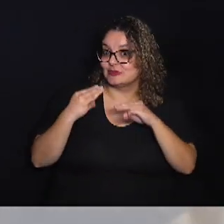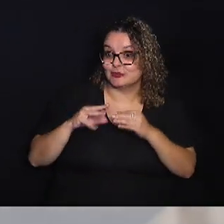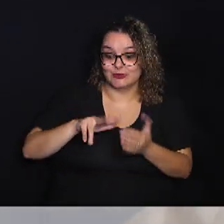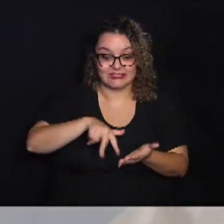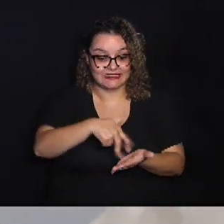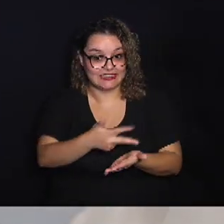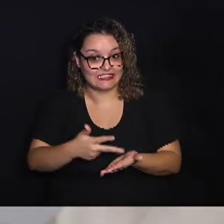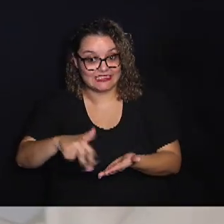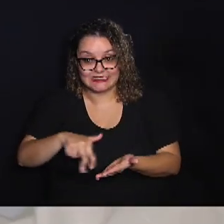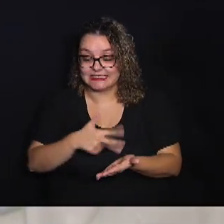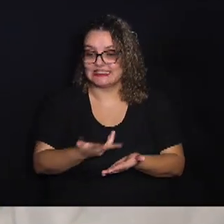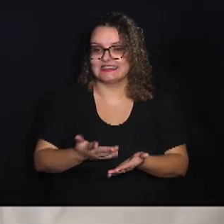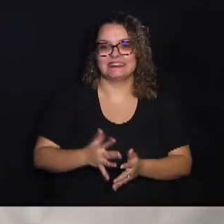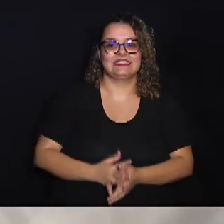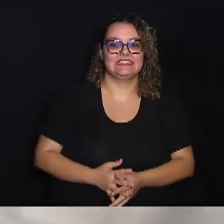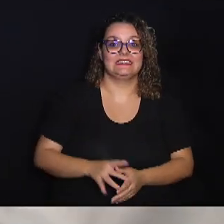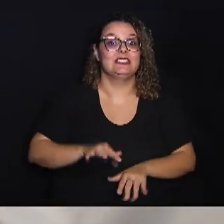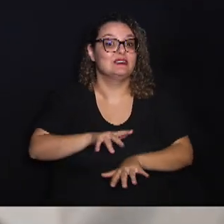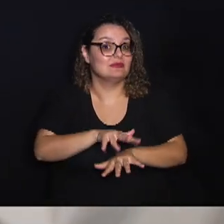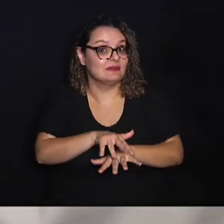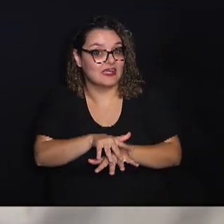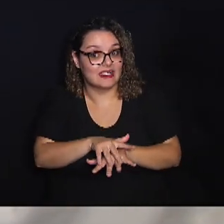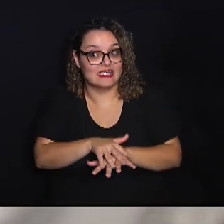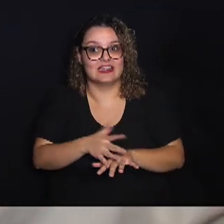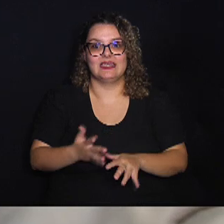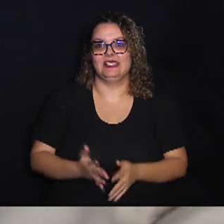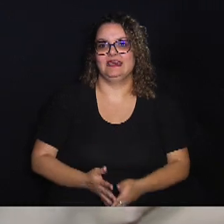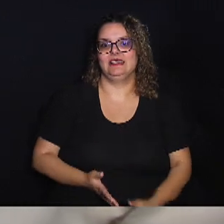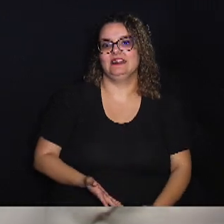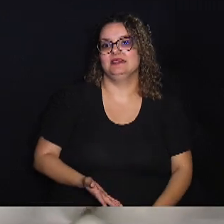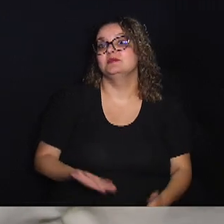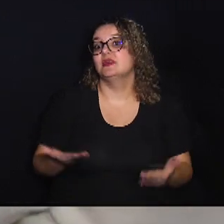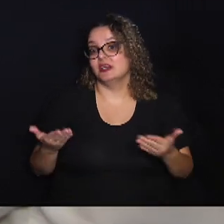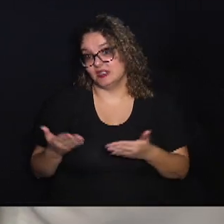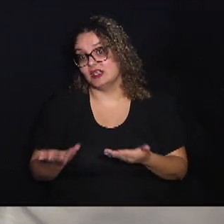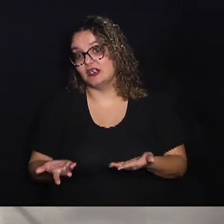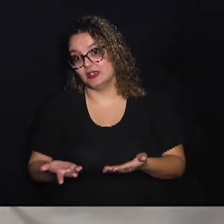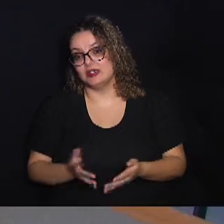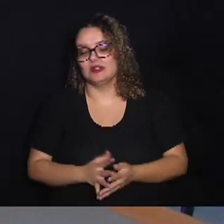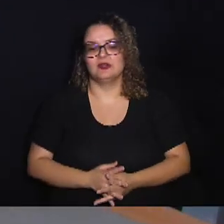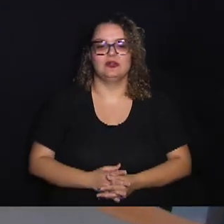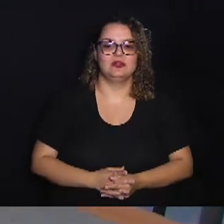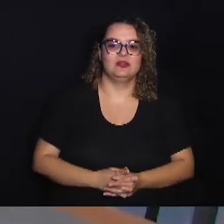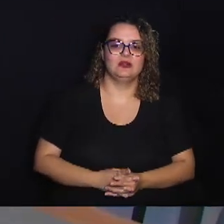dança, braille, agora